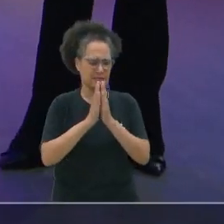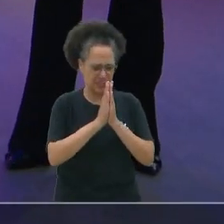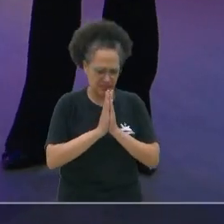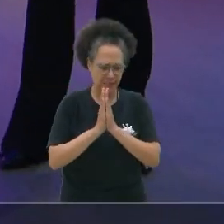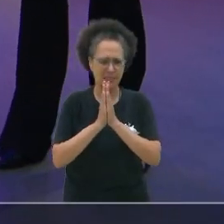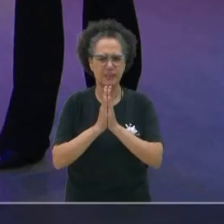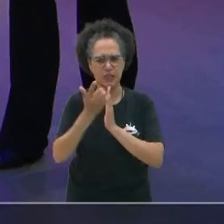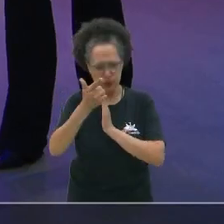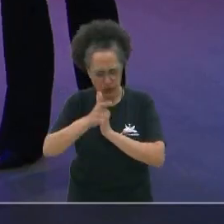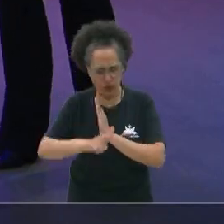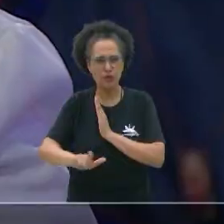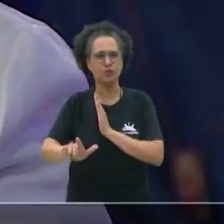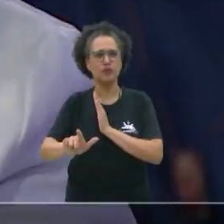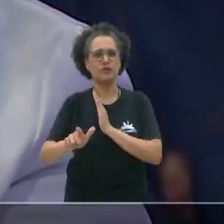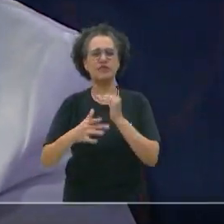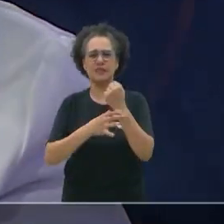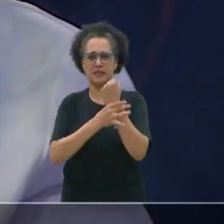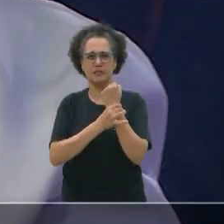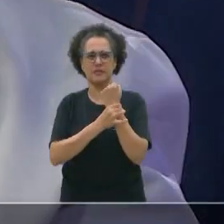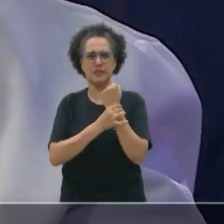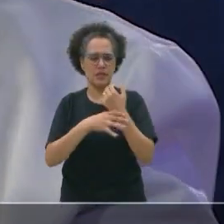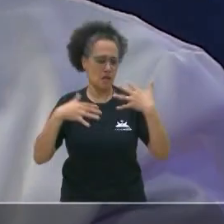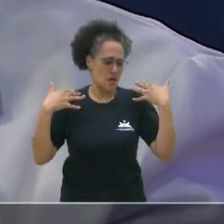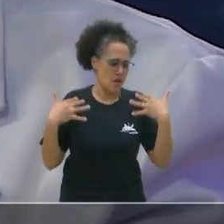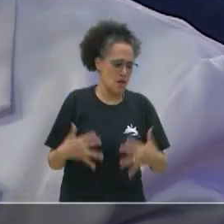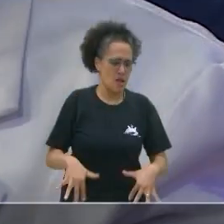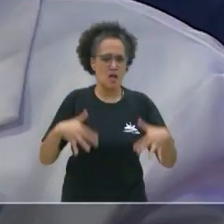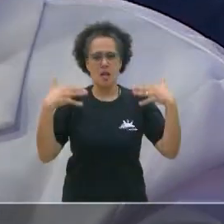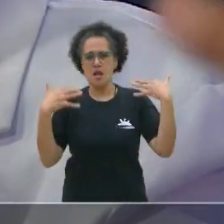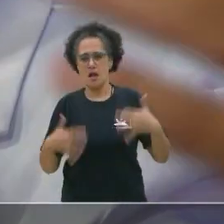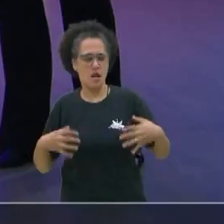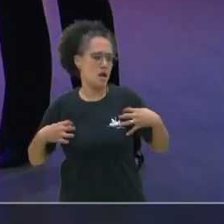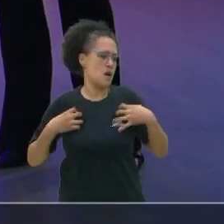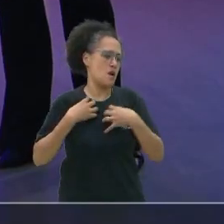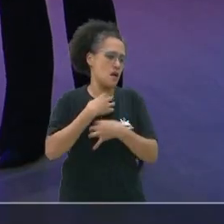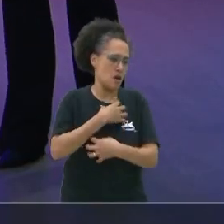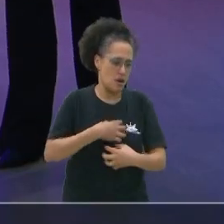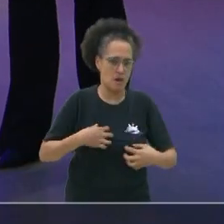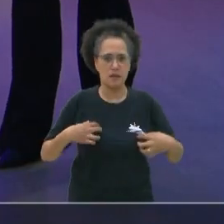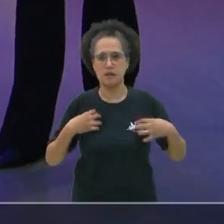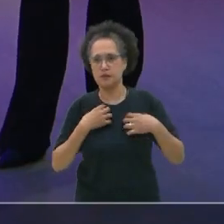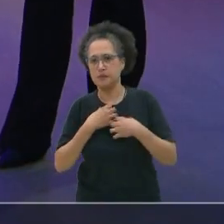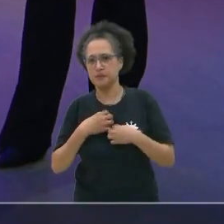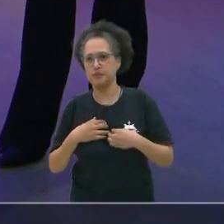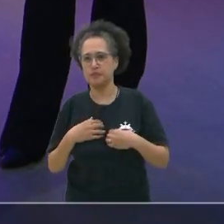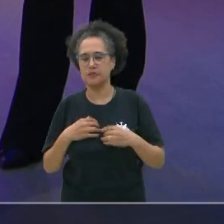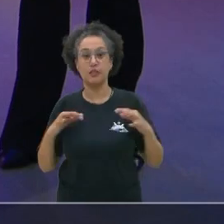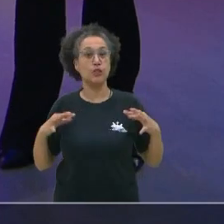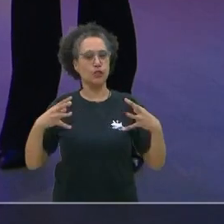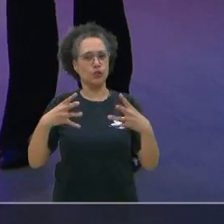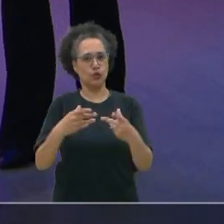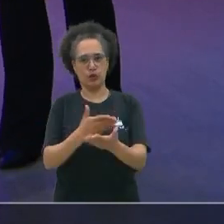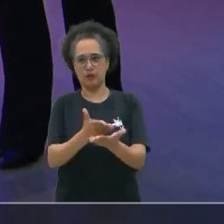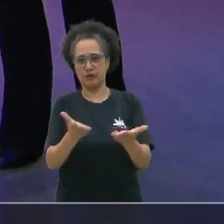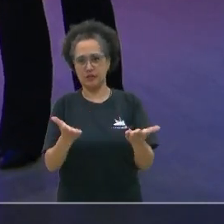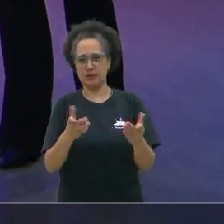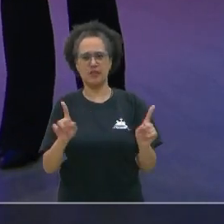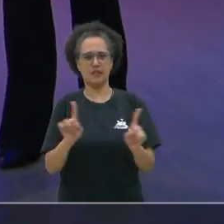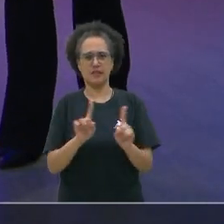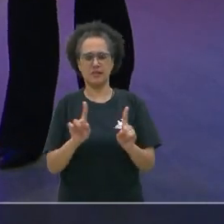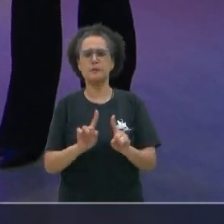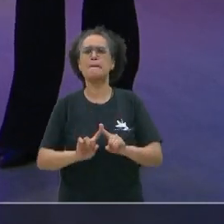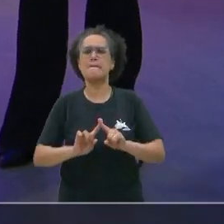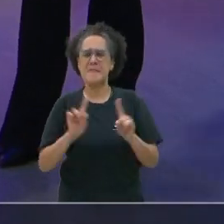repetir de novo, insegurança e desespero. Pelo amor de Deus, acredito que não seja todos vocês. Mas